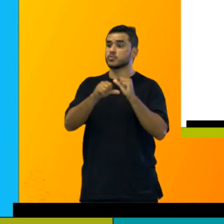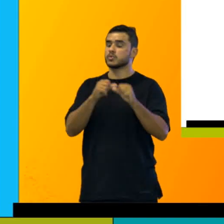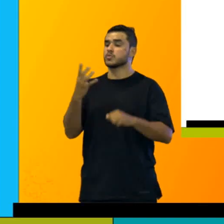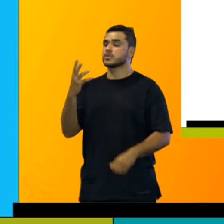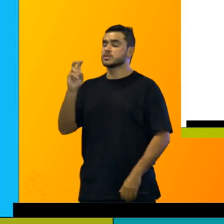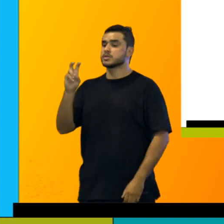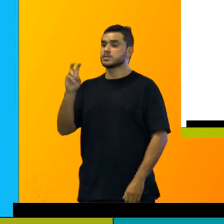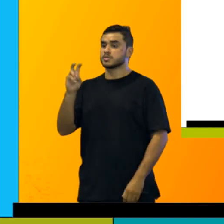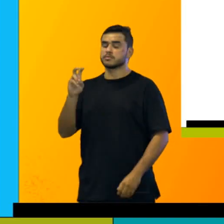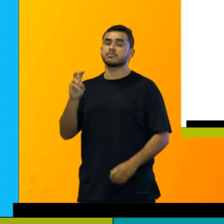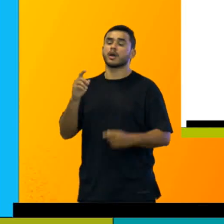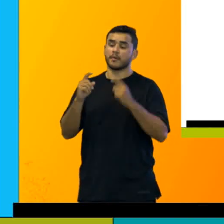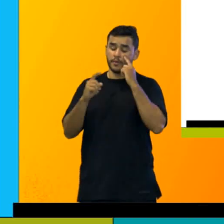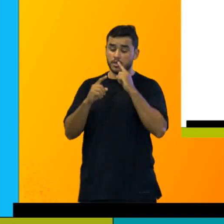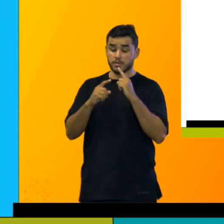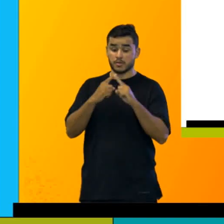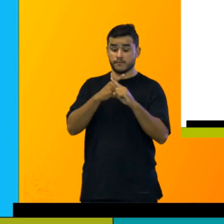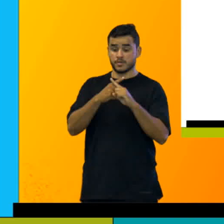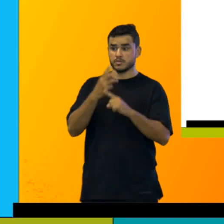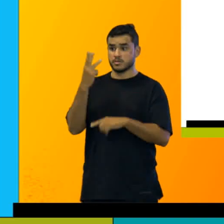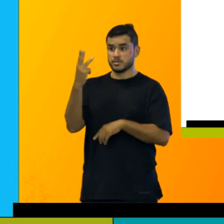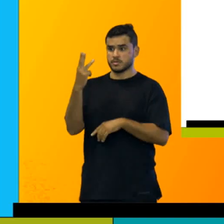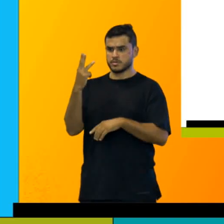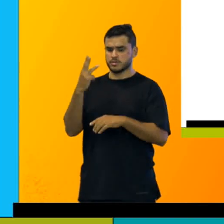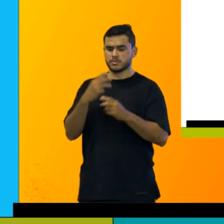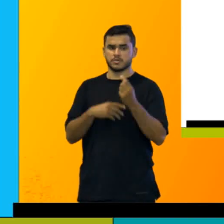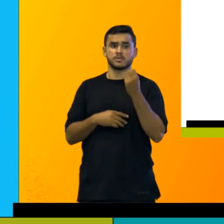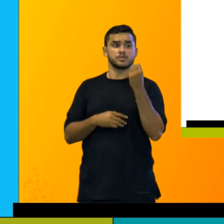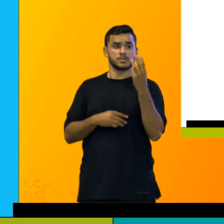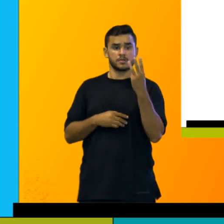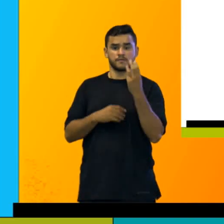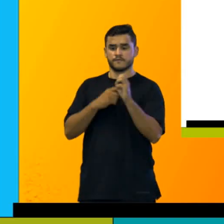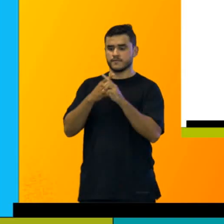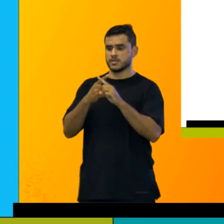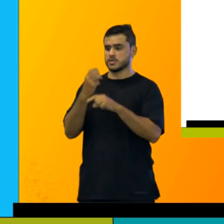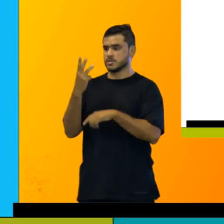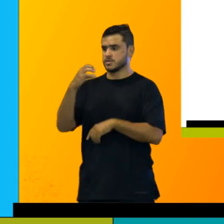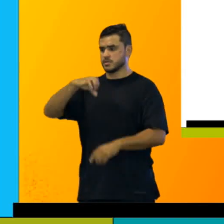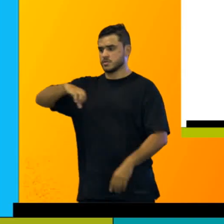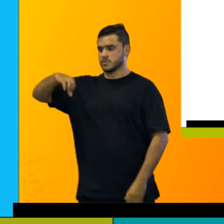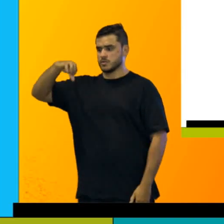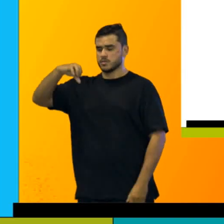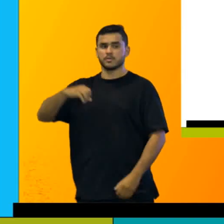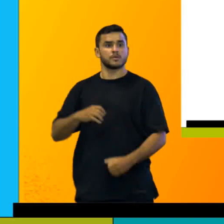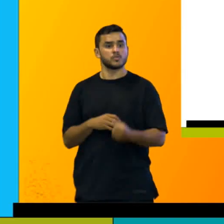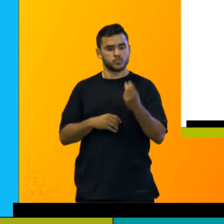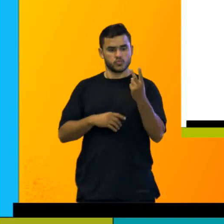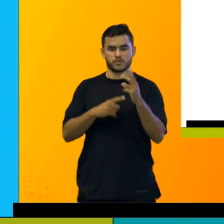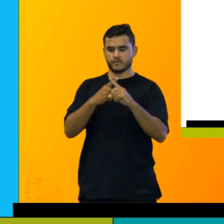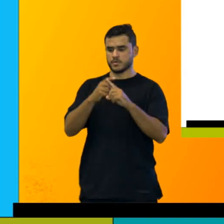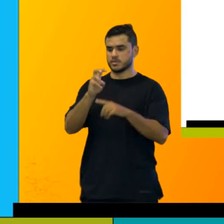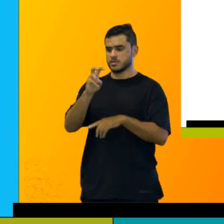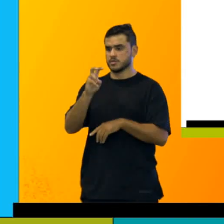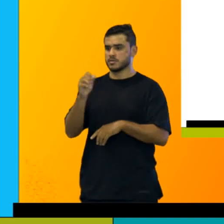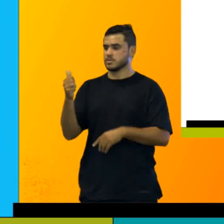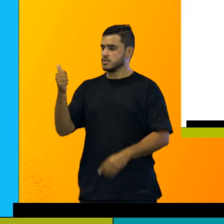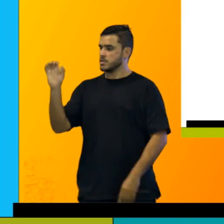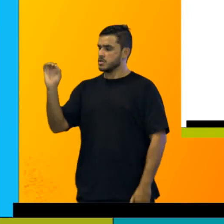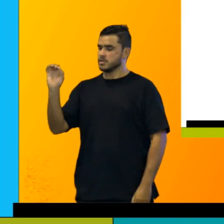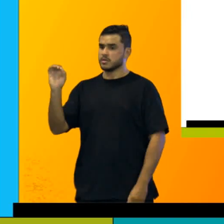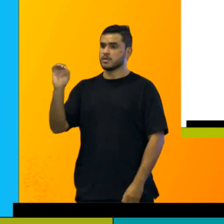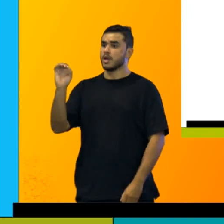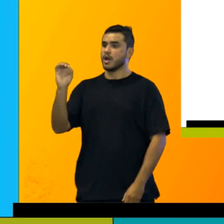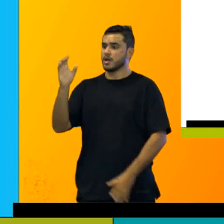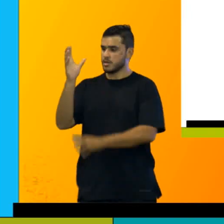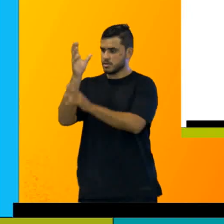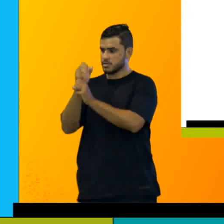ó. 3 vezes 3, 9. Para o 9 virar 45, eu multiplico por 5, ó. 2 vezes 5, 10. 45, 45,